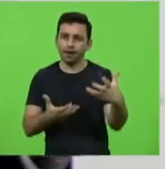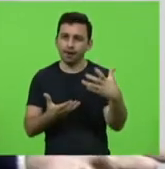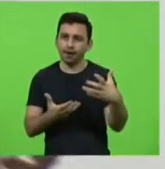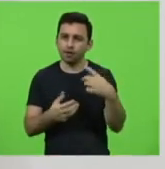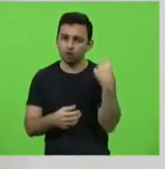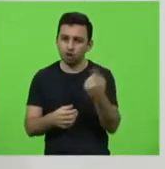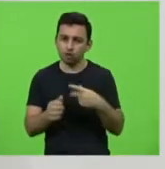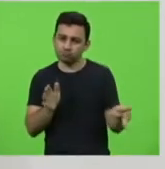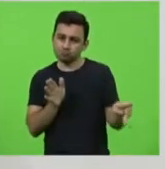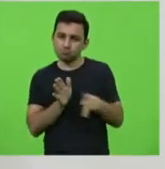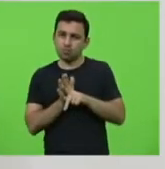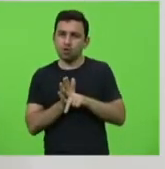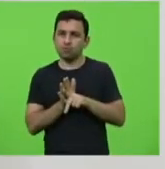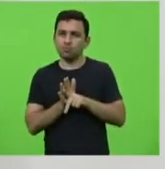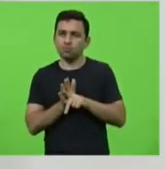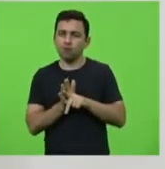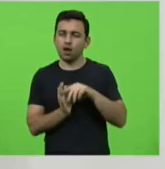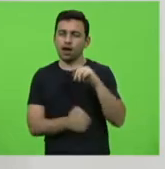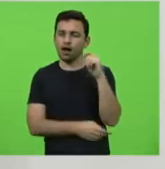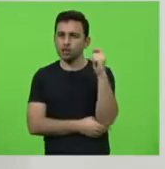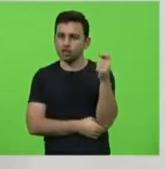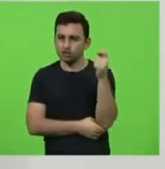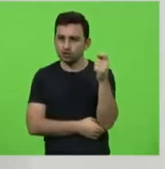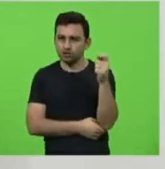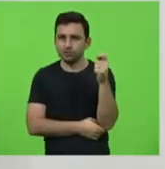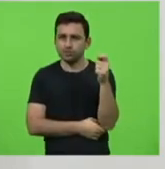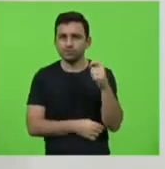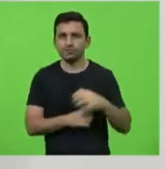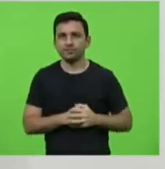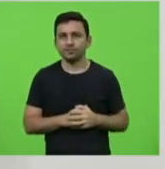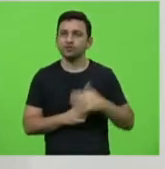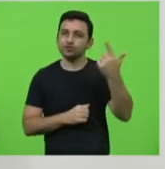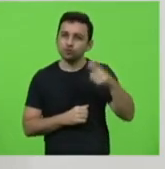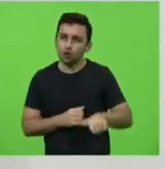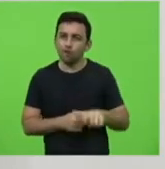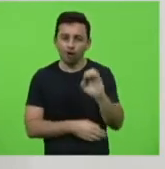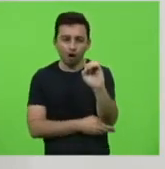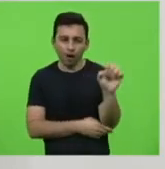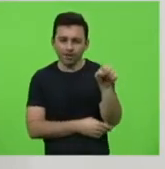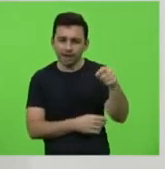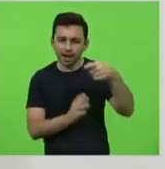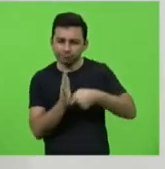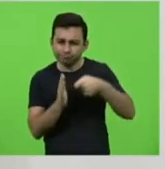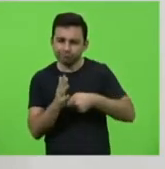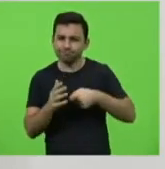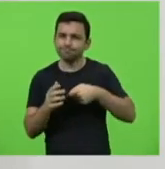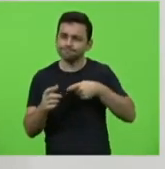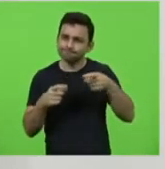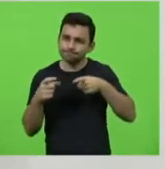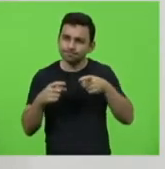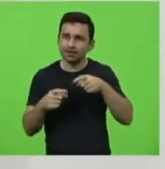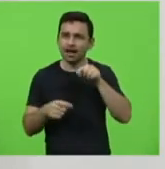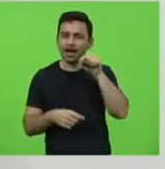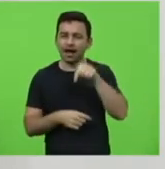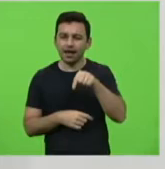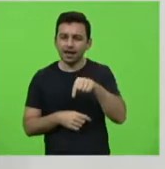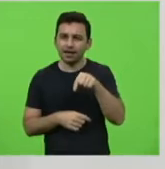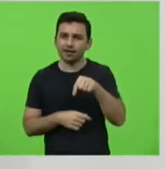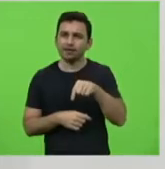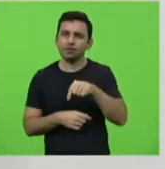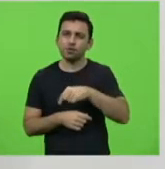à Argentina. Mais uma vez, o Oeste brigando com o governo brasileiro para